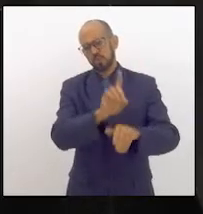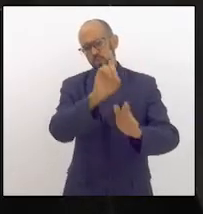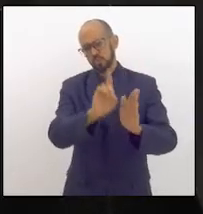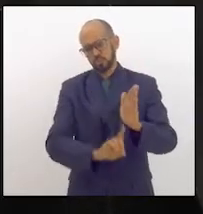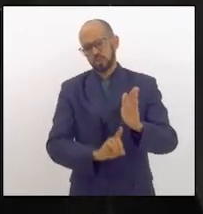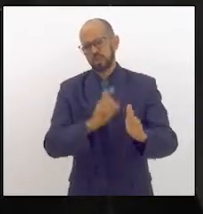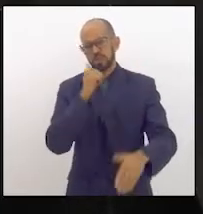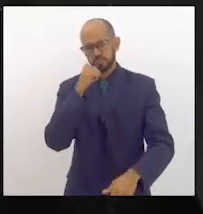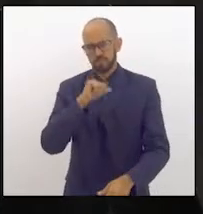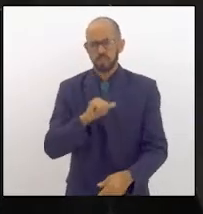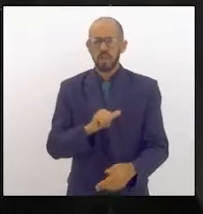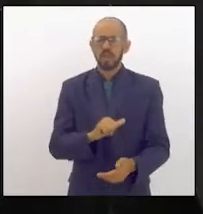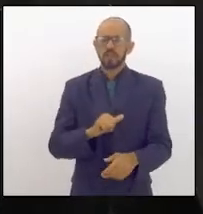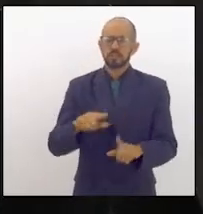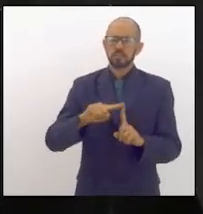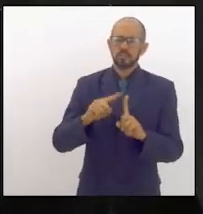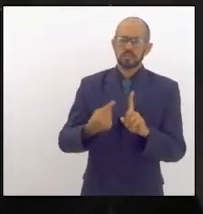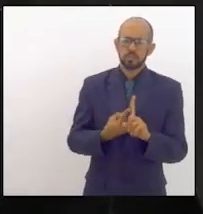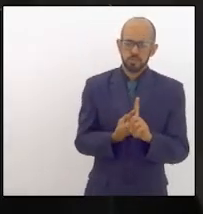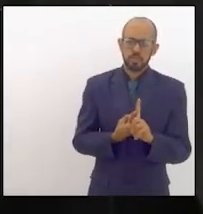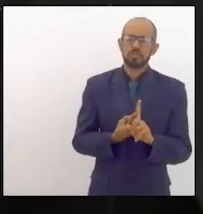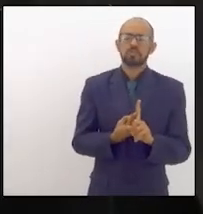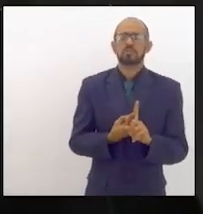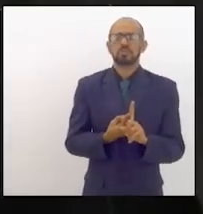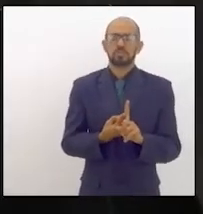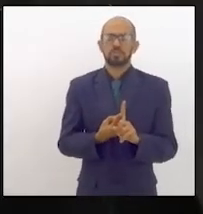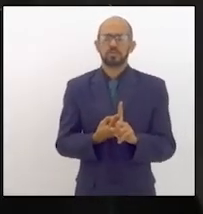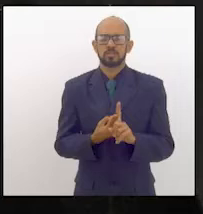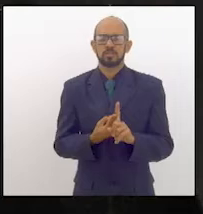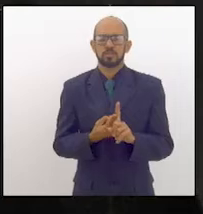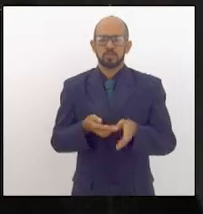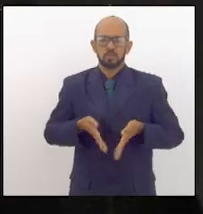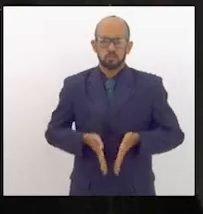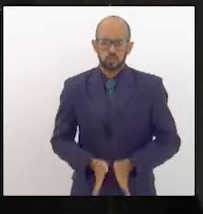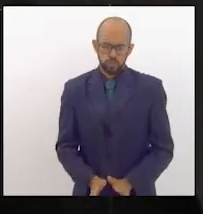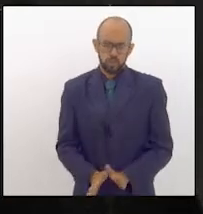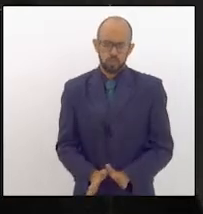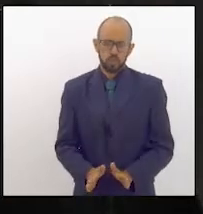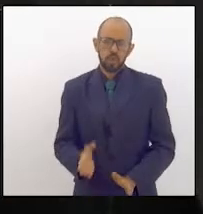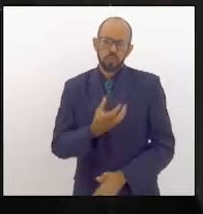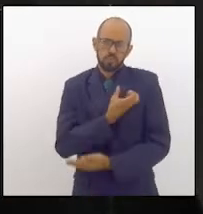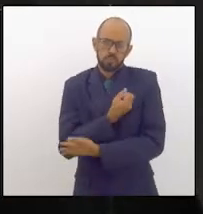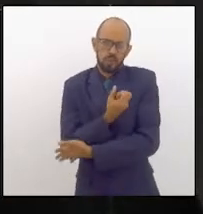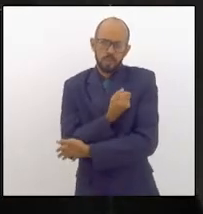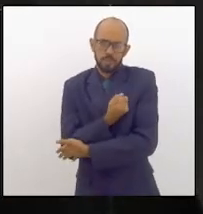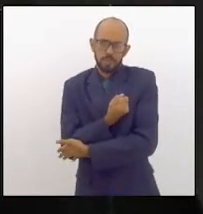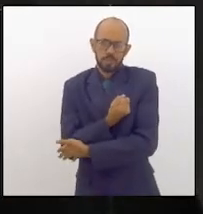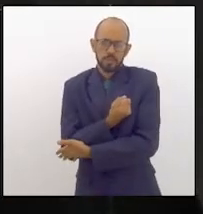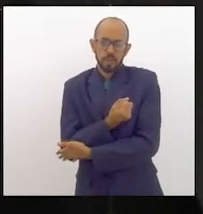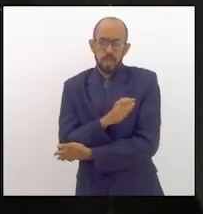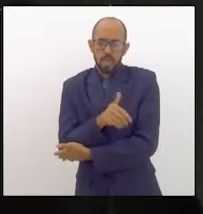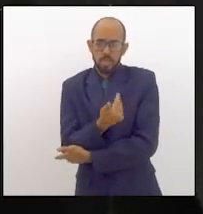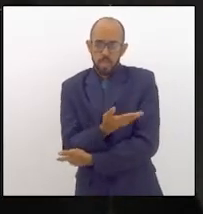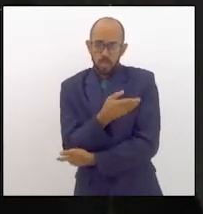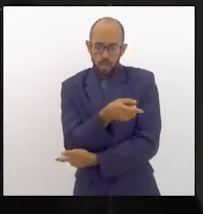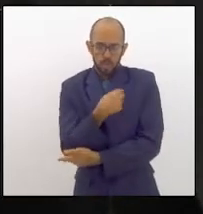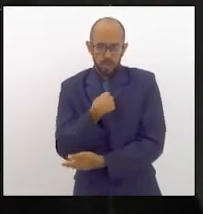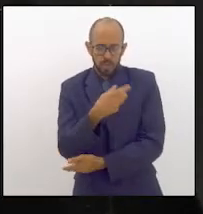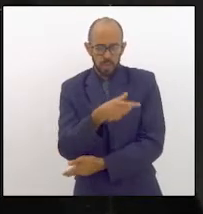direito das mulheres gestantes parturientes e puérperas E aí me chama a atenção